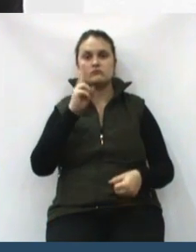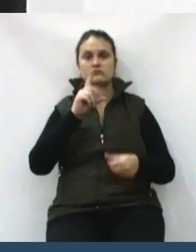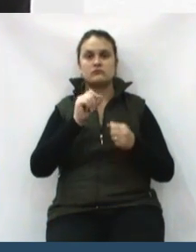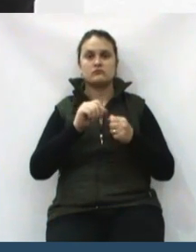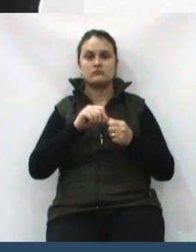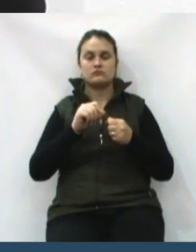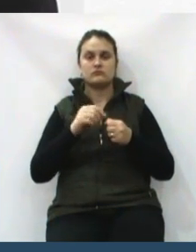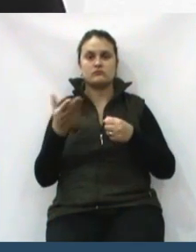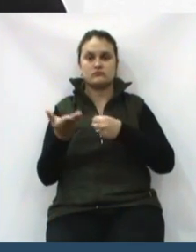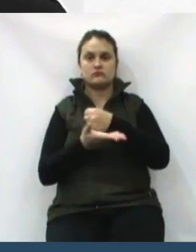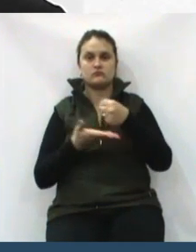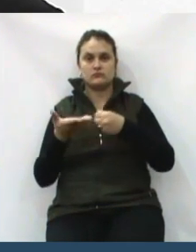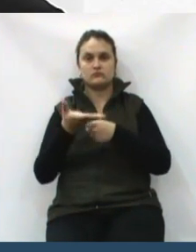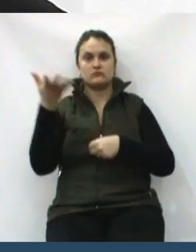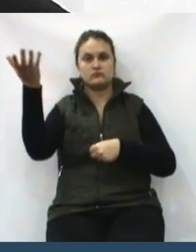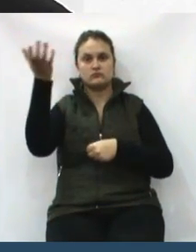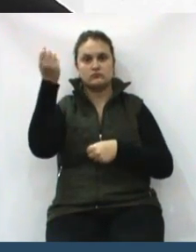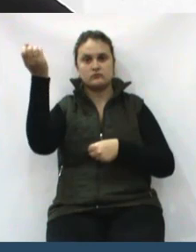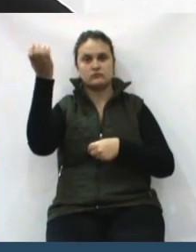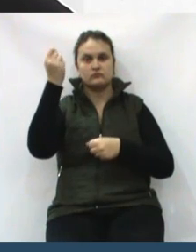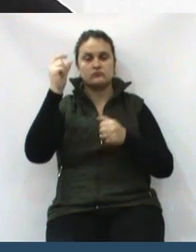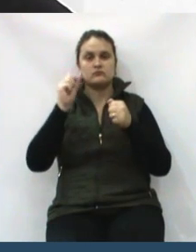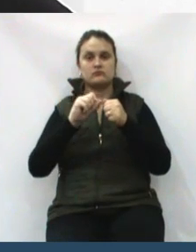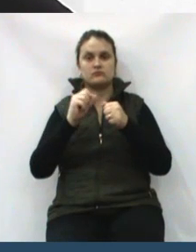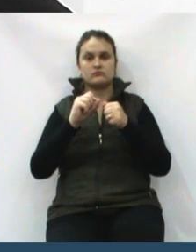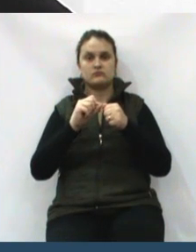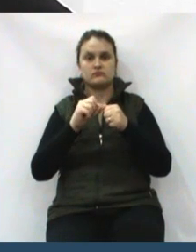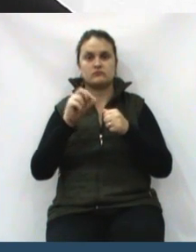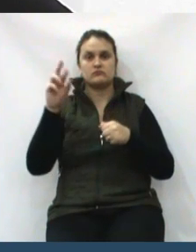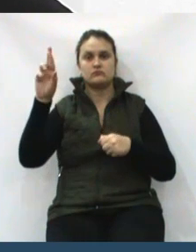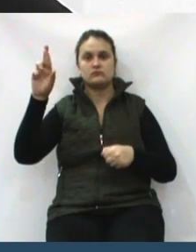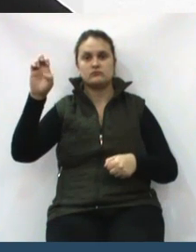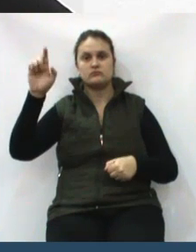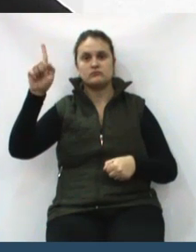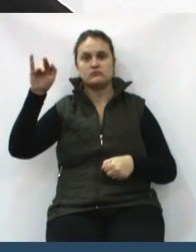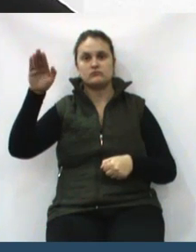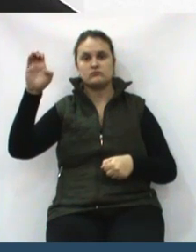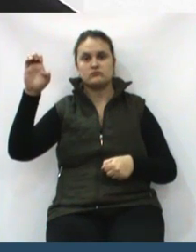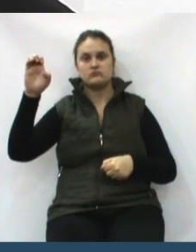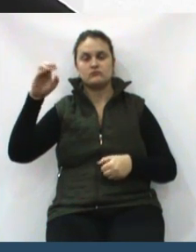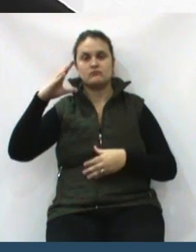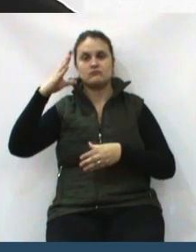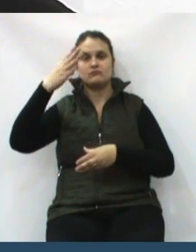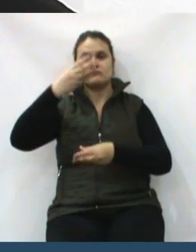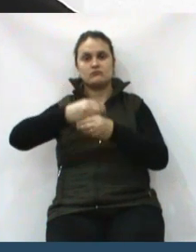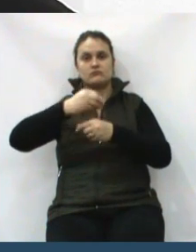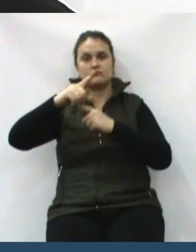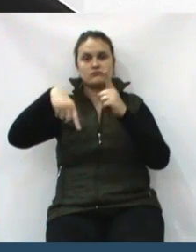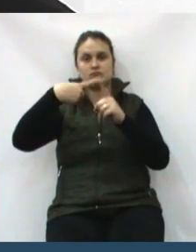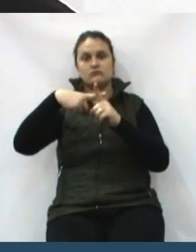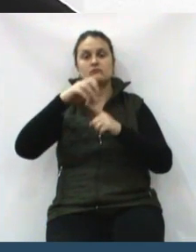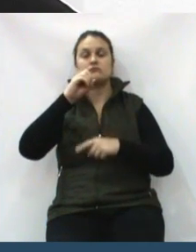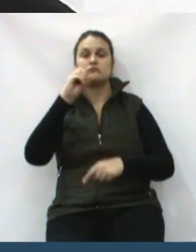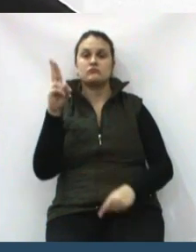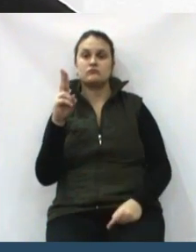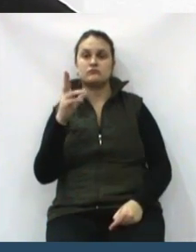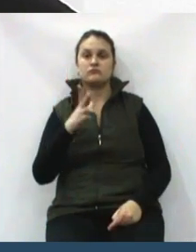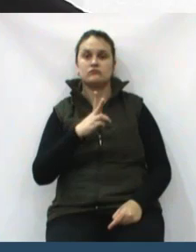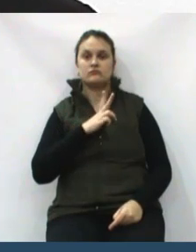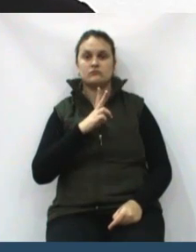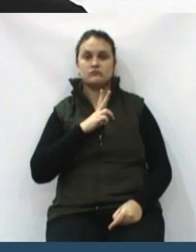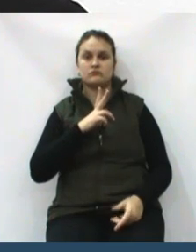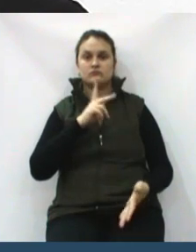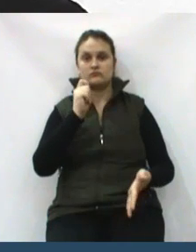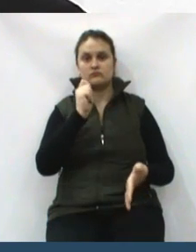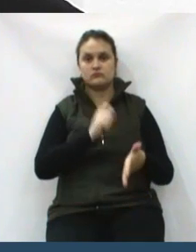desse teto máximo e a criação de um regime complementar de aposentadoria ou até uma aposentadoria privada,